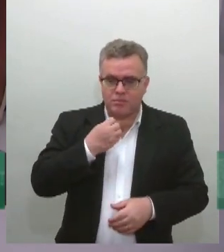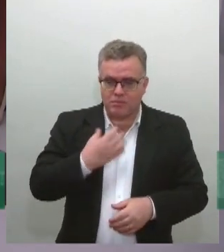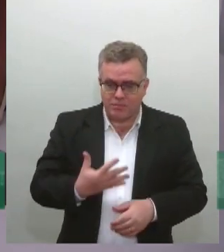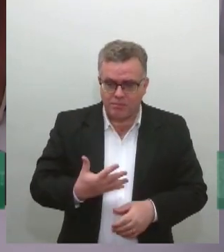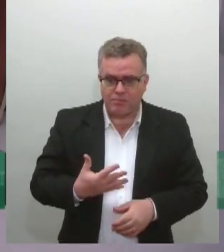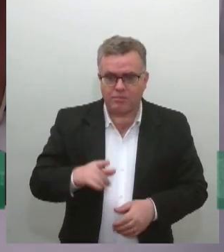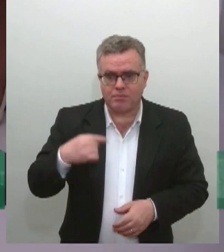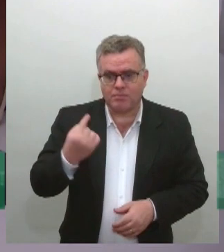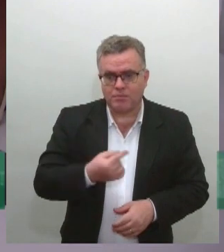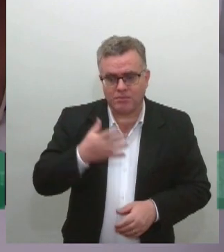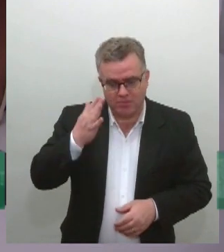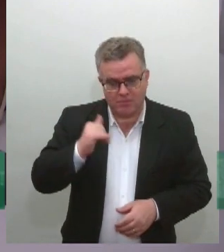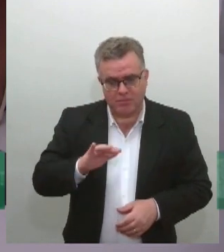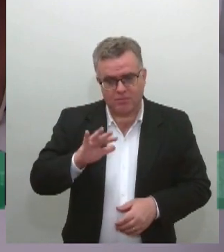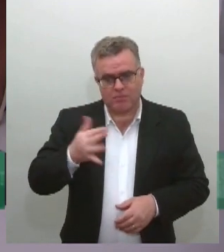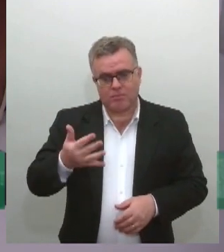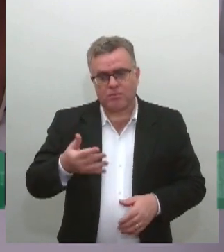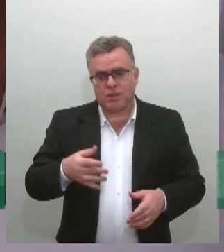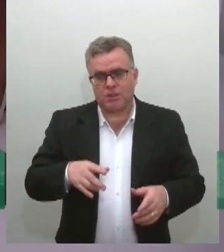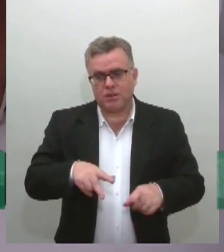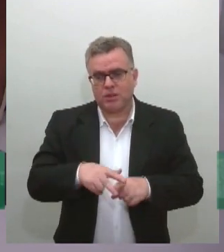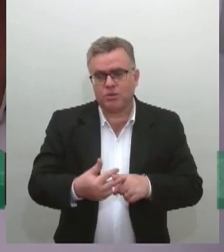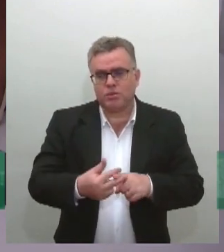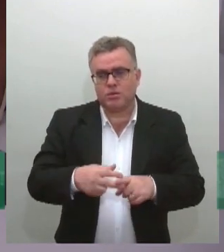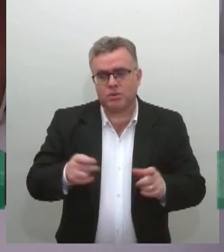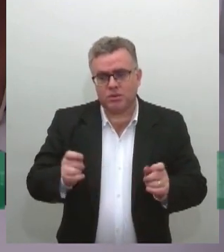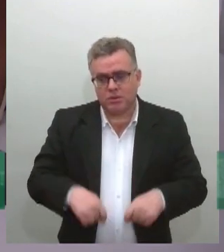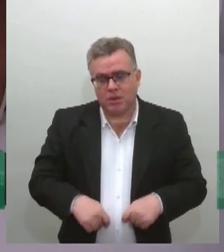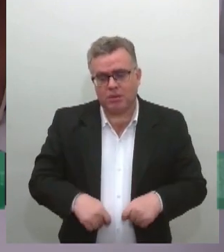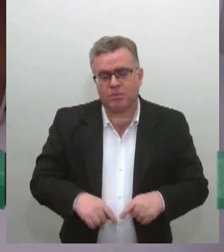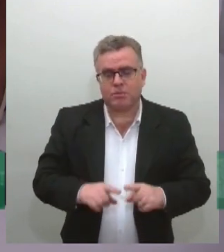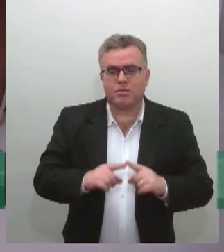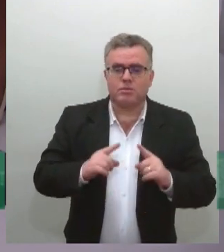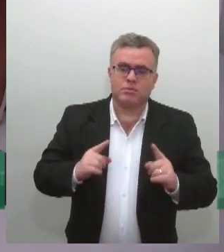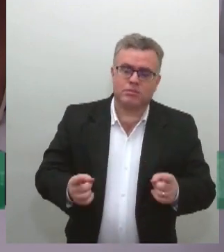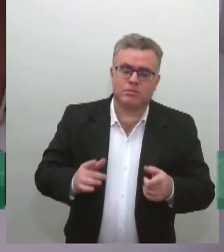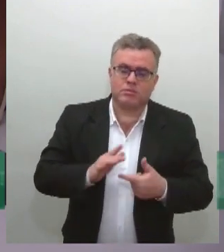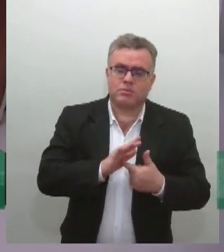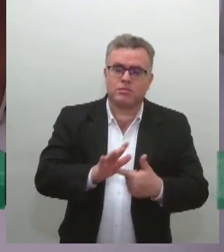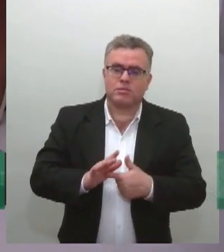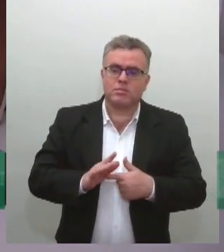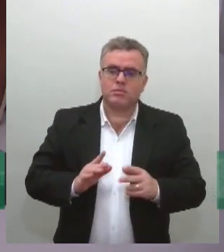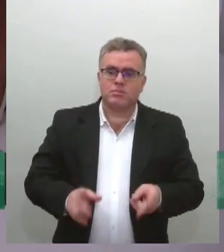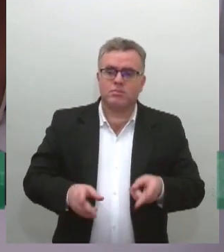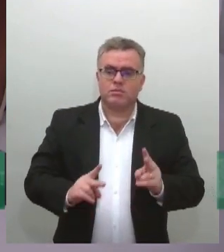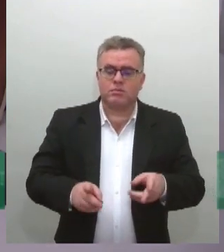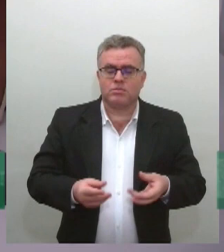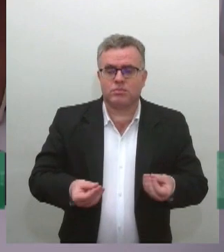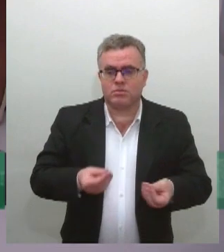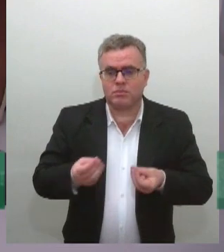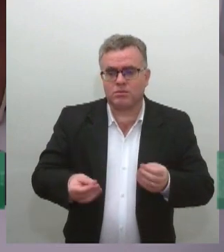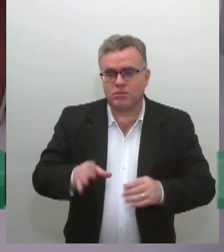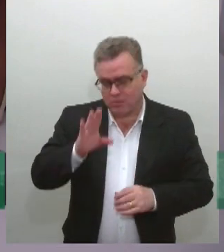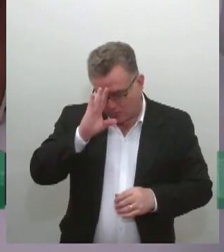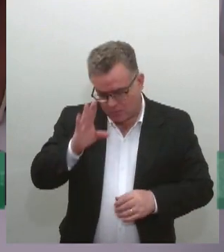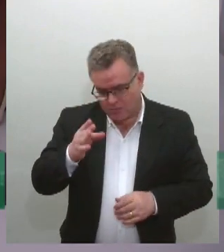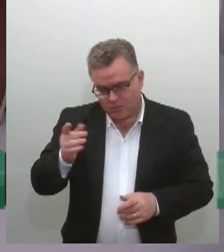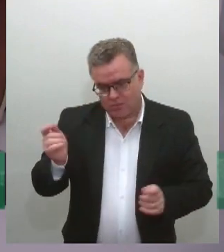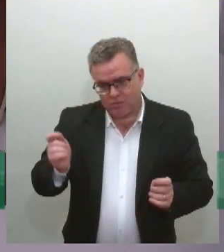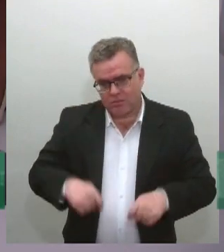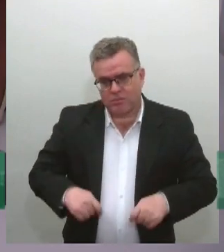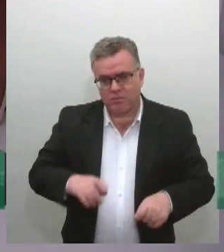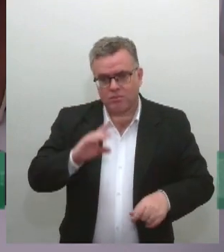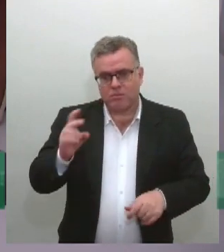pode ser corrigido. Mas na ponta, de qualquer forma, né, e principalmente na questão da cultura, a gente